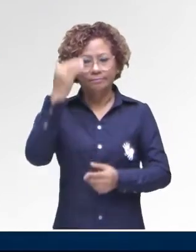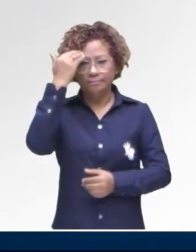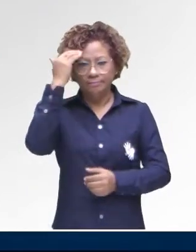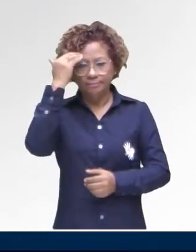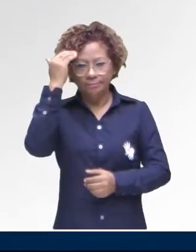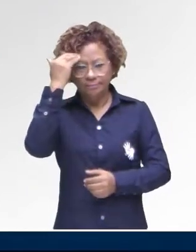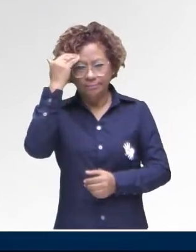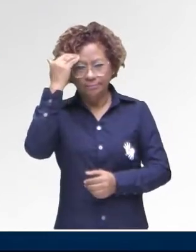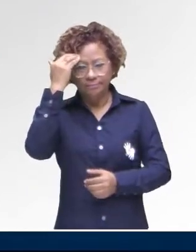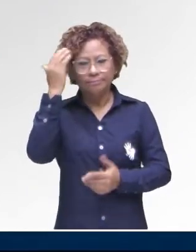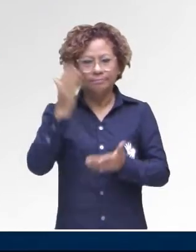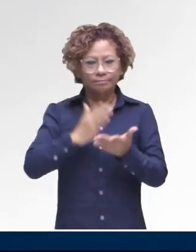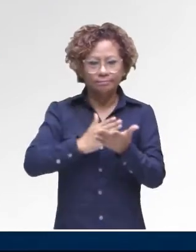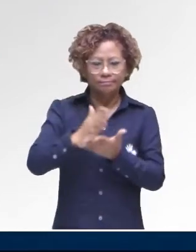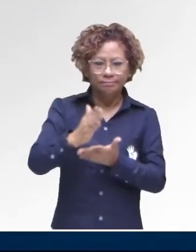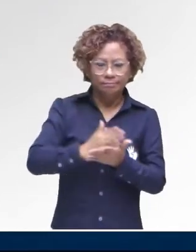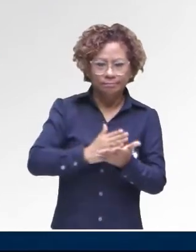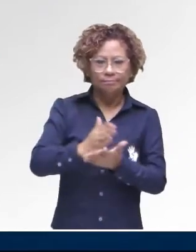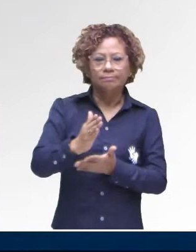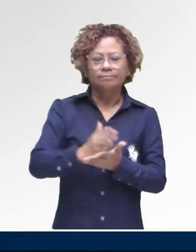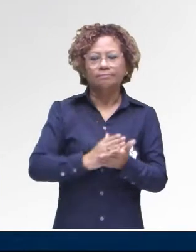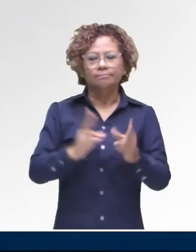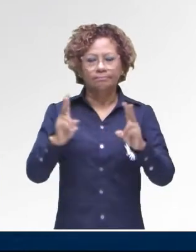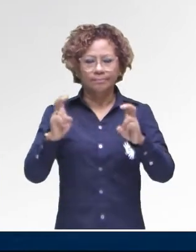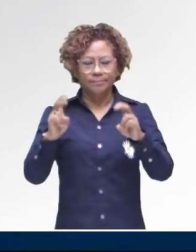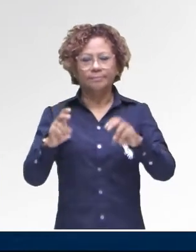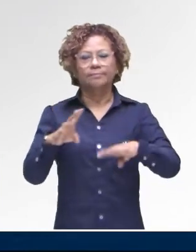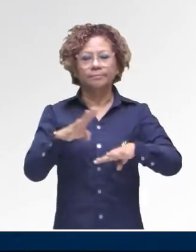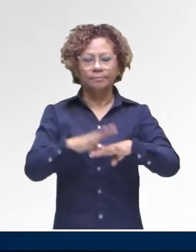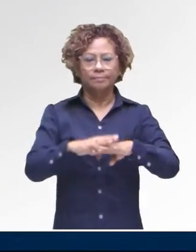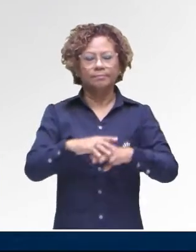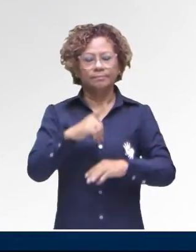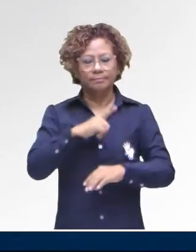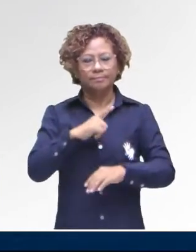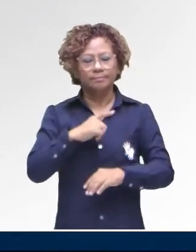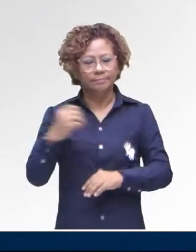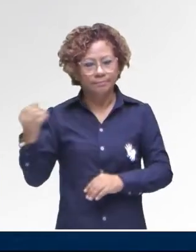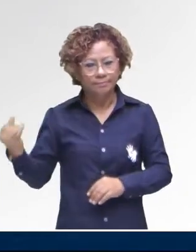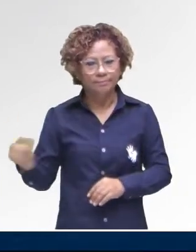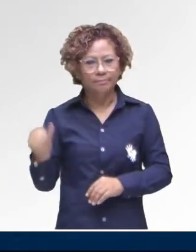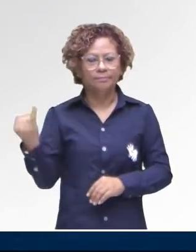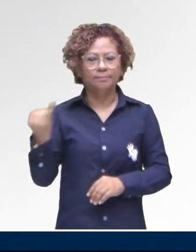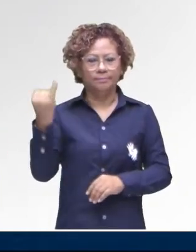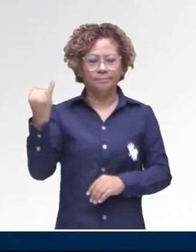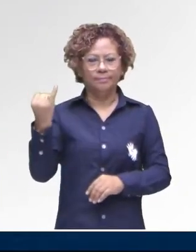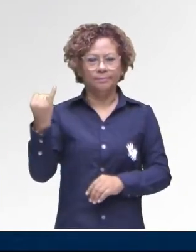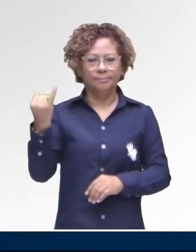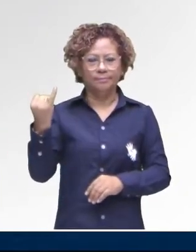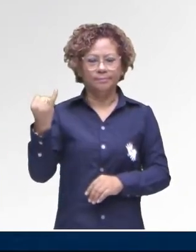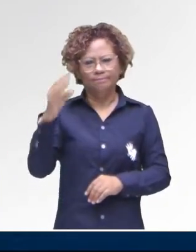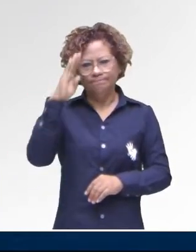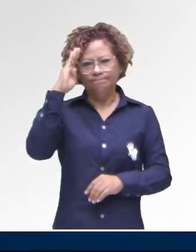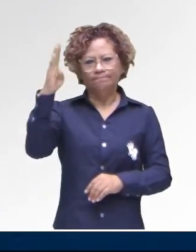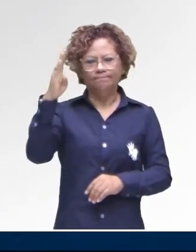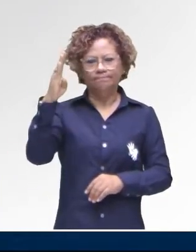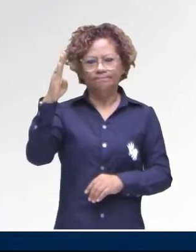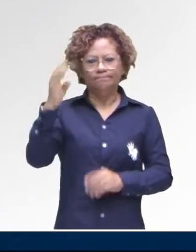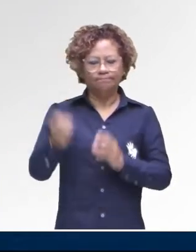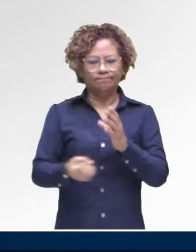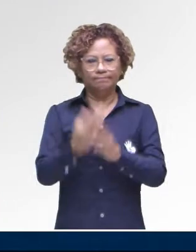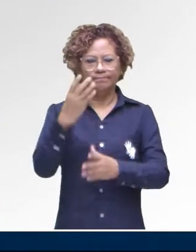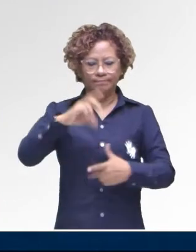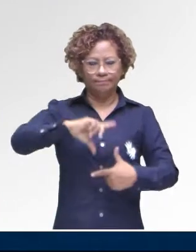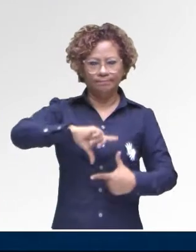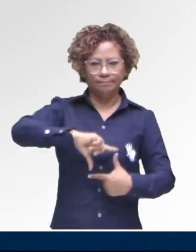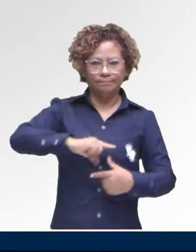os elementos matemáticos que dão base para a construção dos conhecimentos geométricos. Olha como é